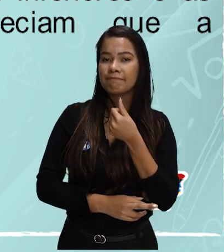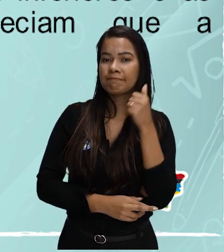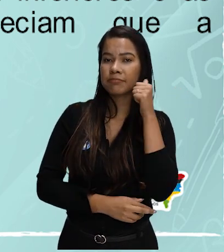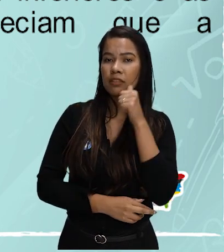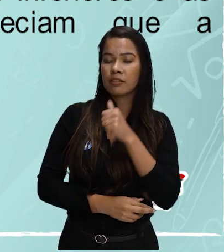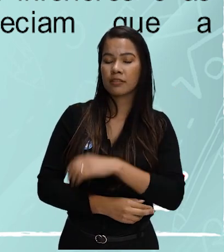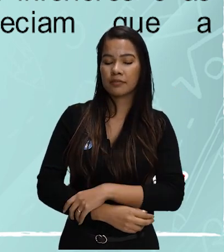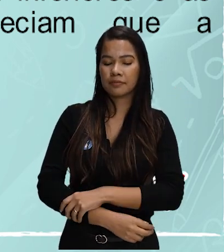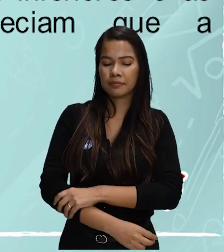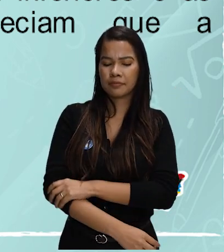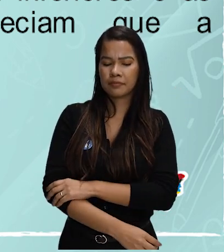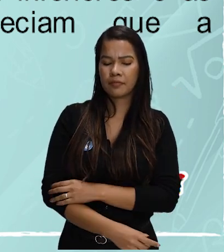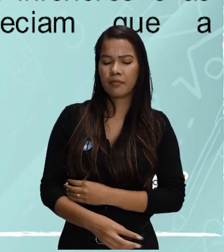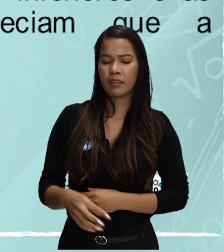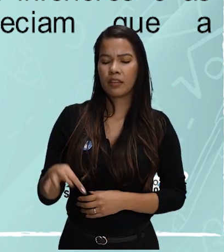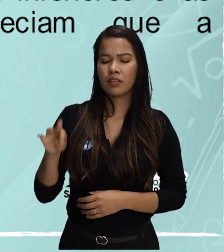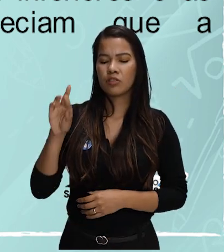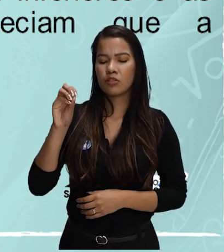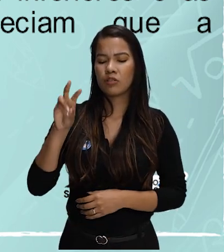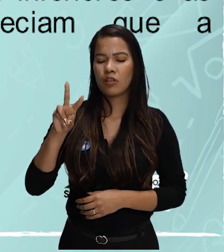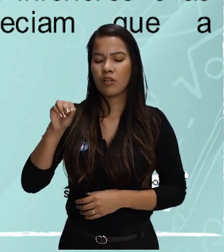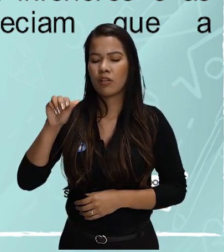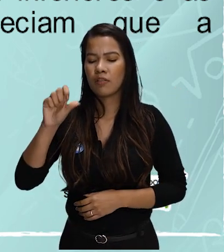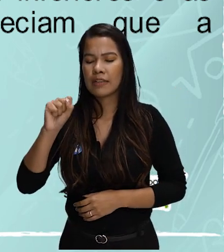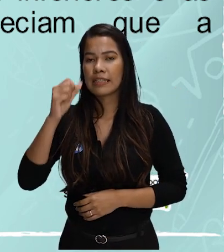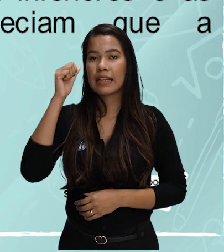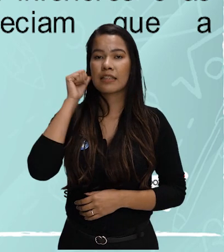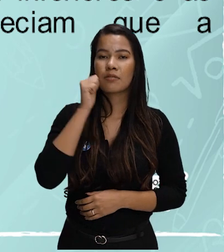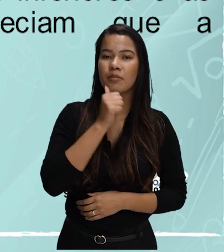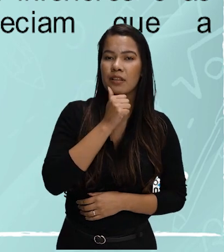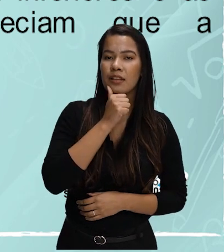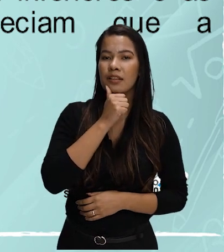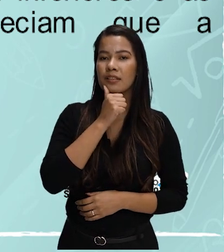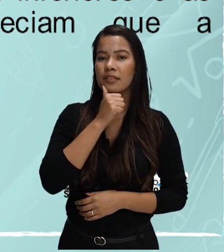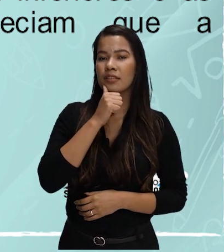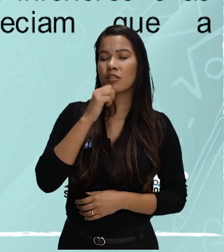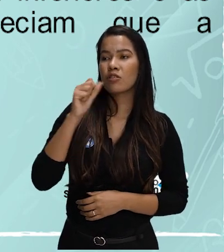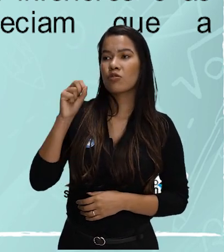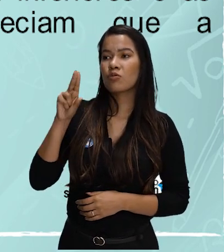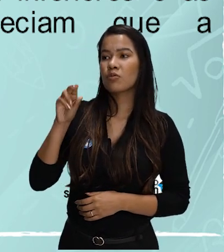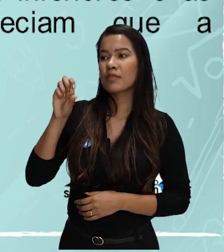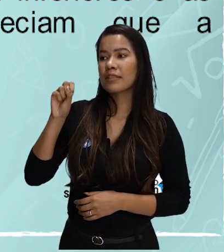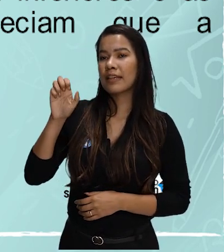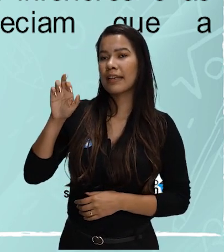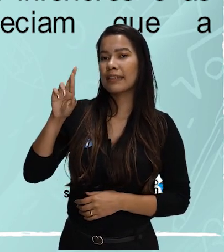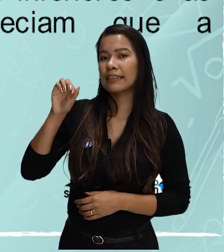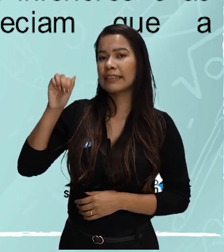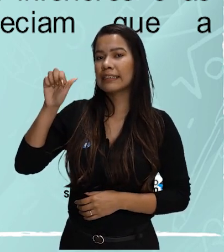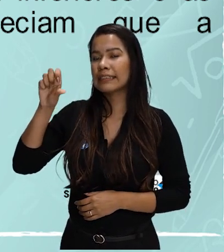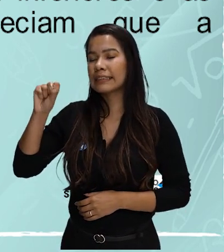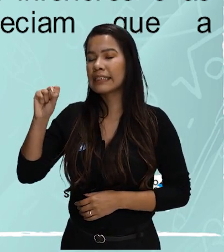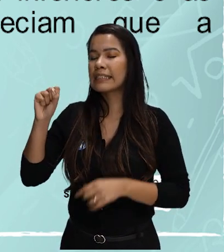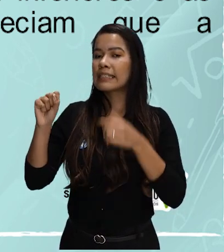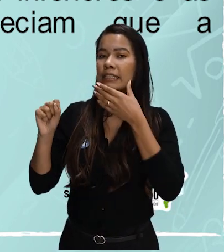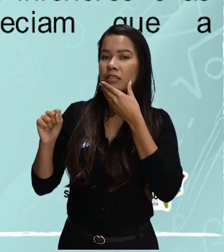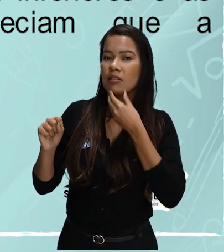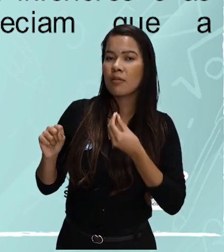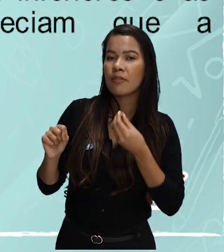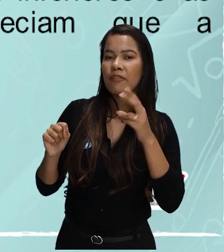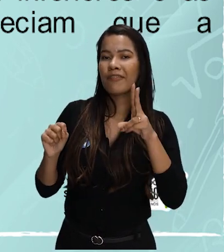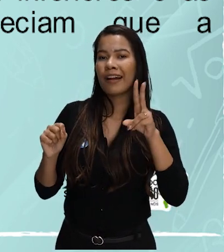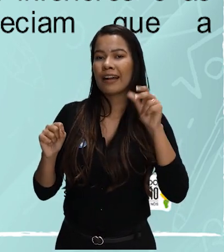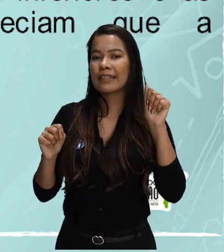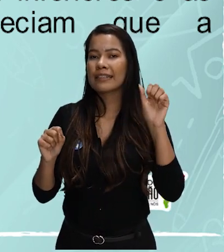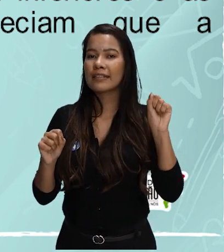trovas, eles eram os vassalos e as amadas eram as suzeranas. Ou seja, os homens eram inferiores e as